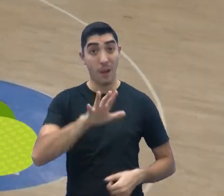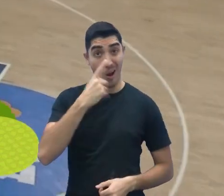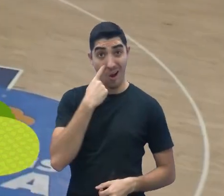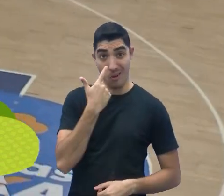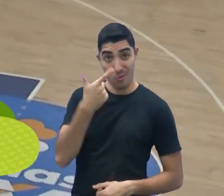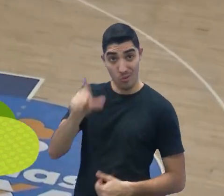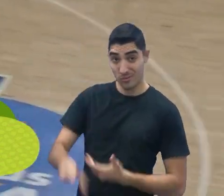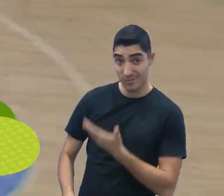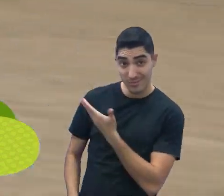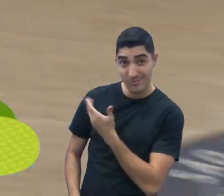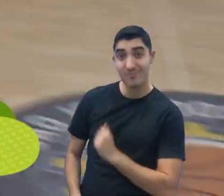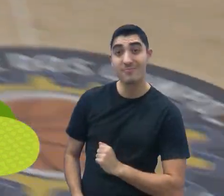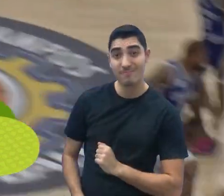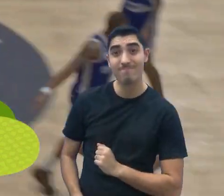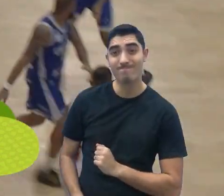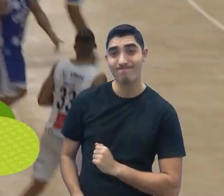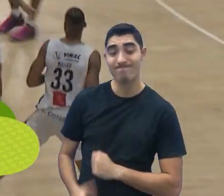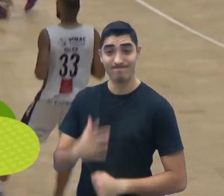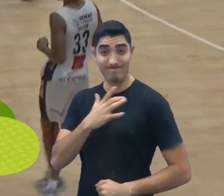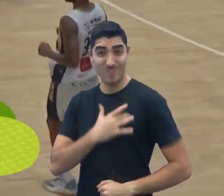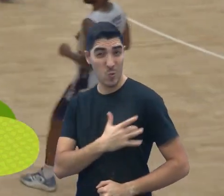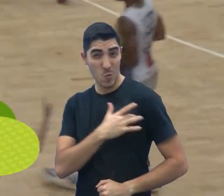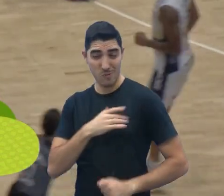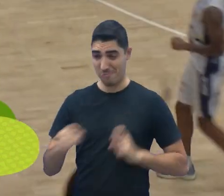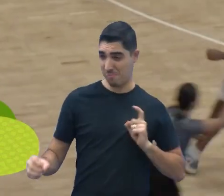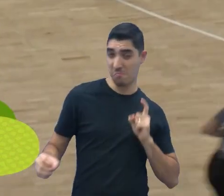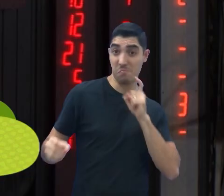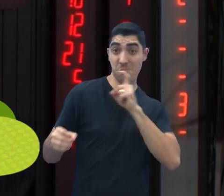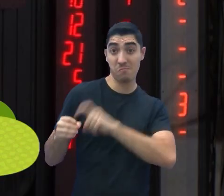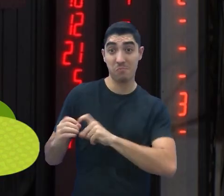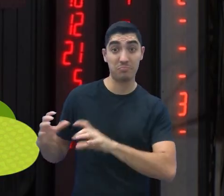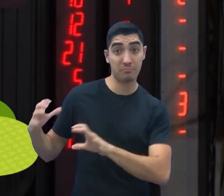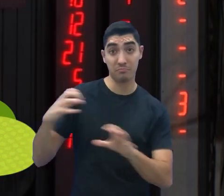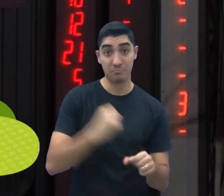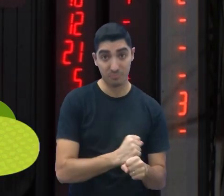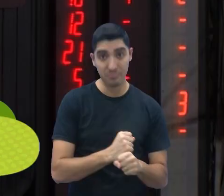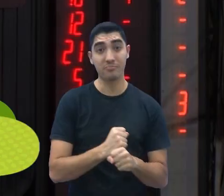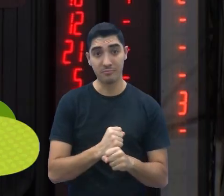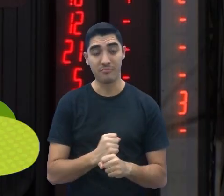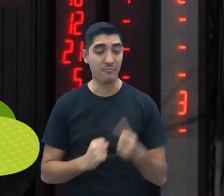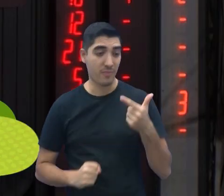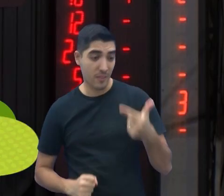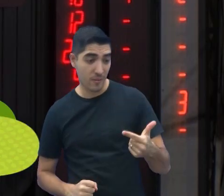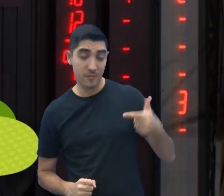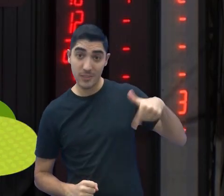gatilhaço no finalzinho do primeiro período fechou o quarto com vitória celeste,